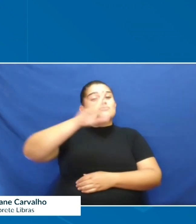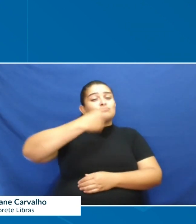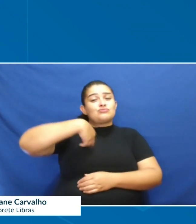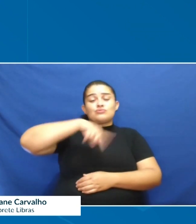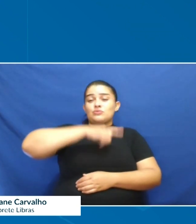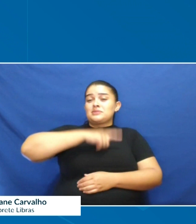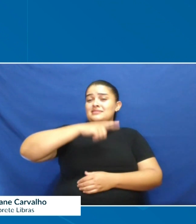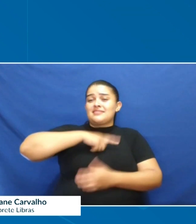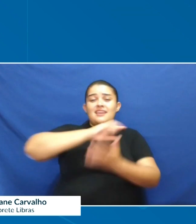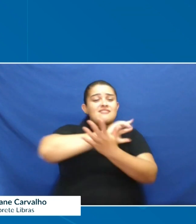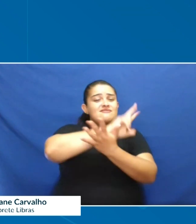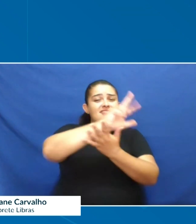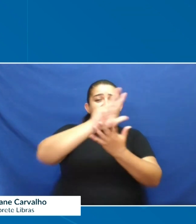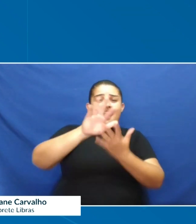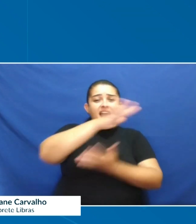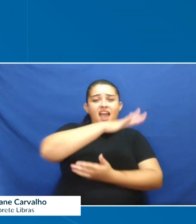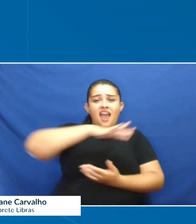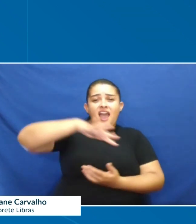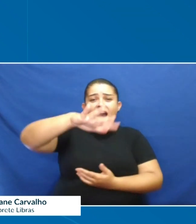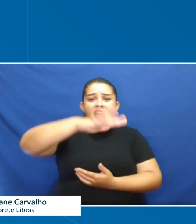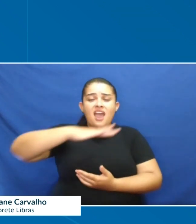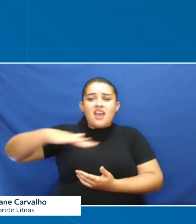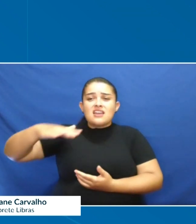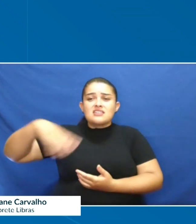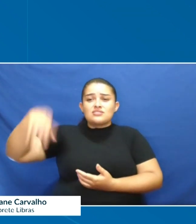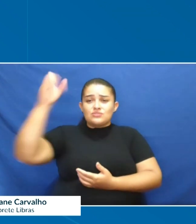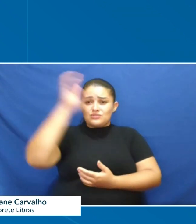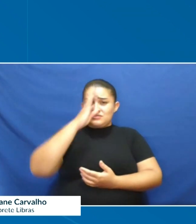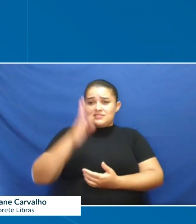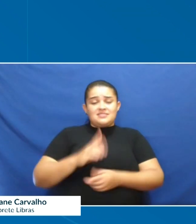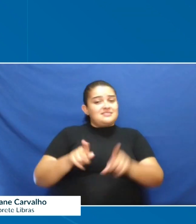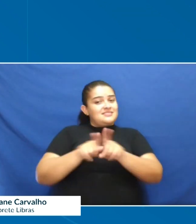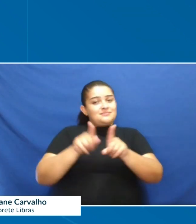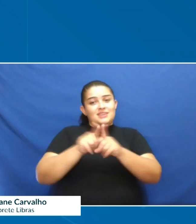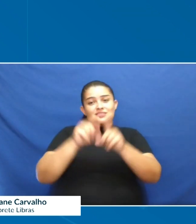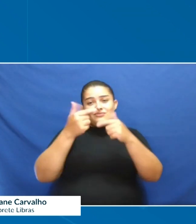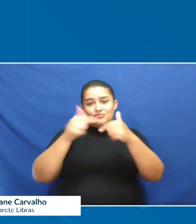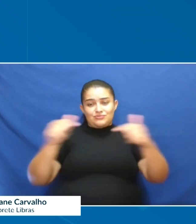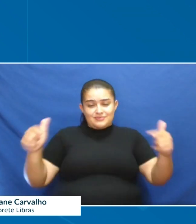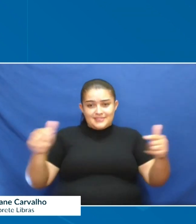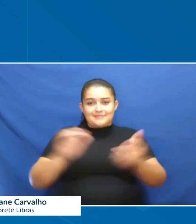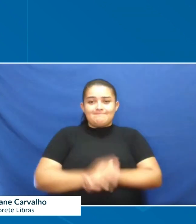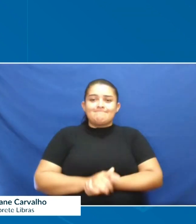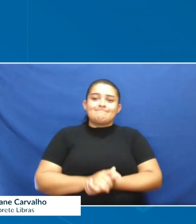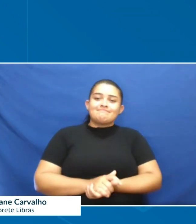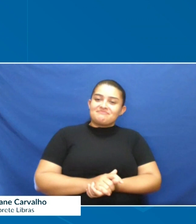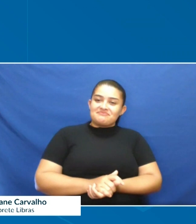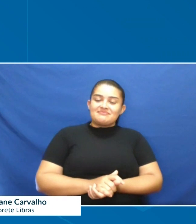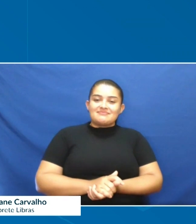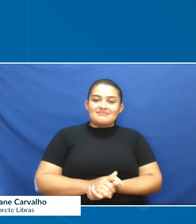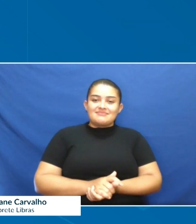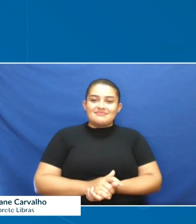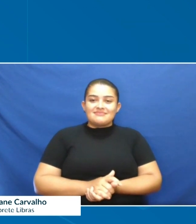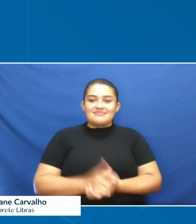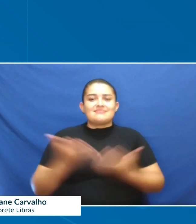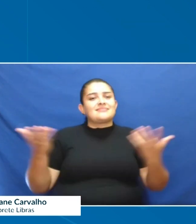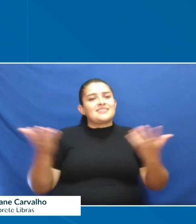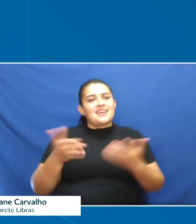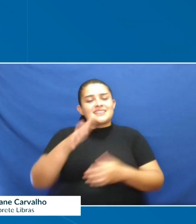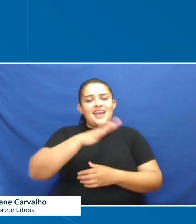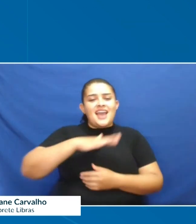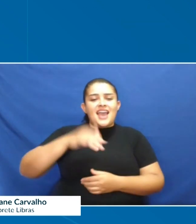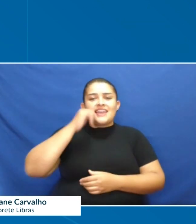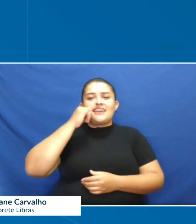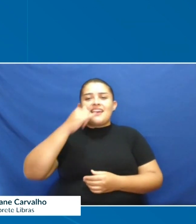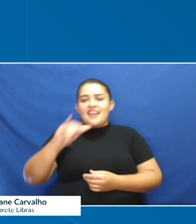muitos segmentos industriais no Brasil que também não se falam, né? E aí eu vou até dirigir, olha, parte mais do setor elétrico, a parte